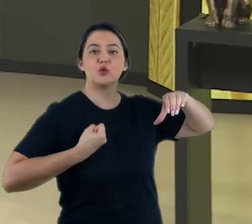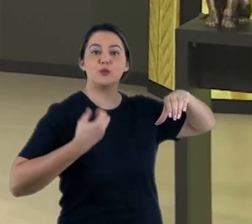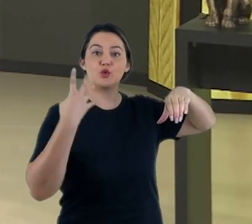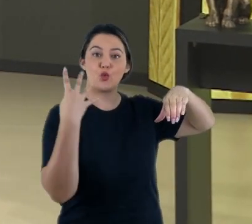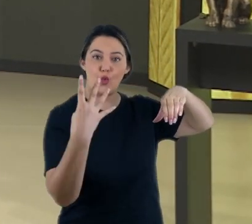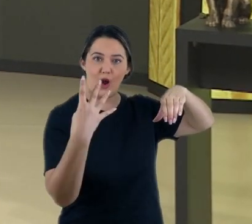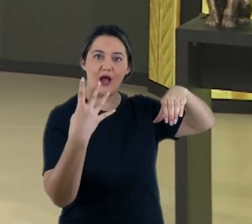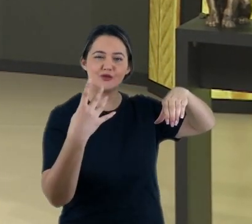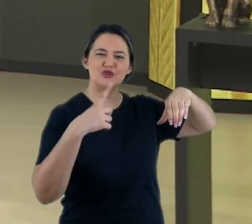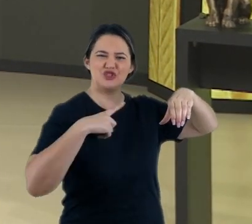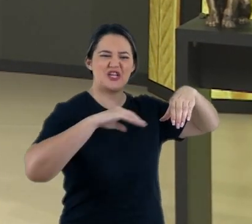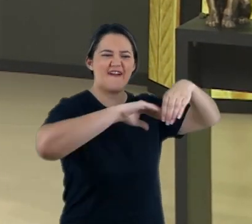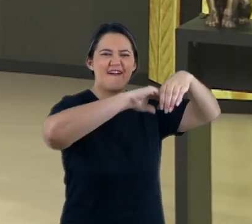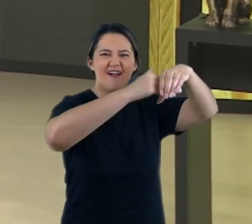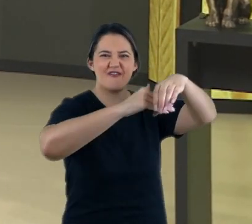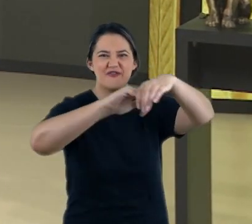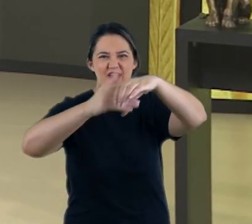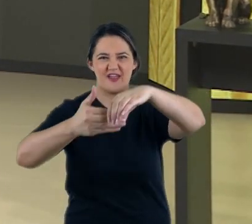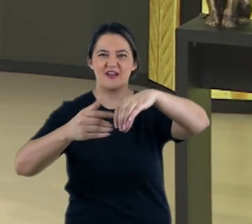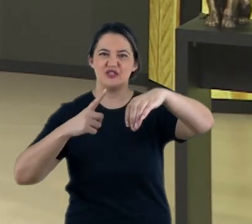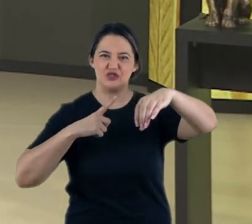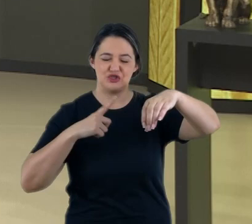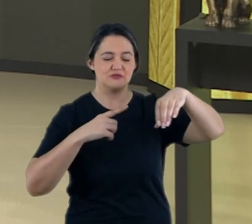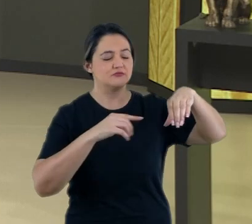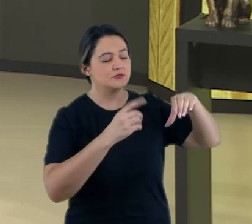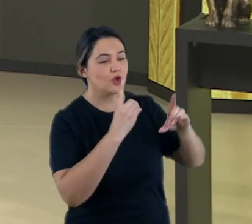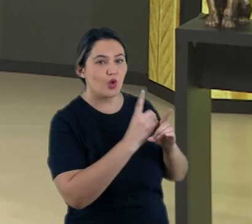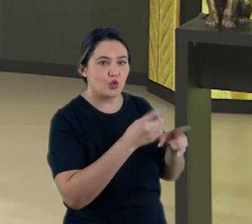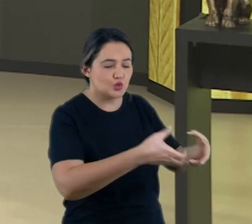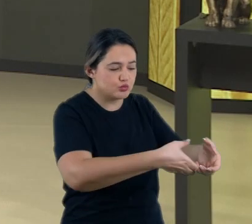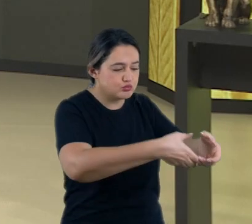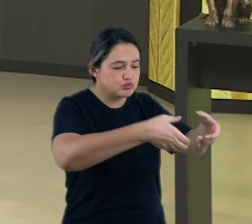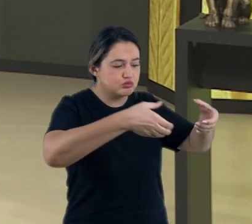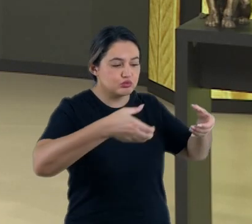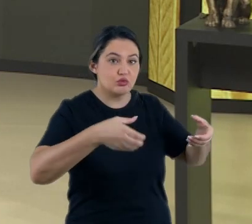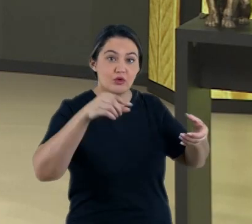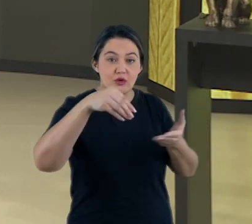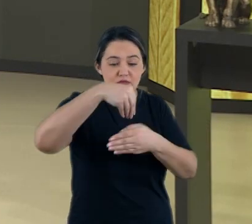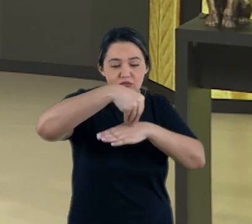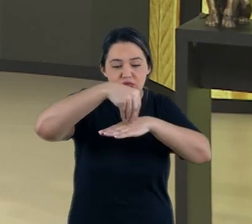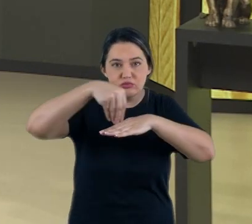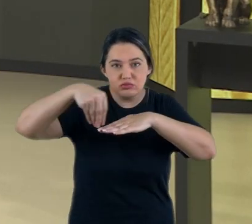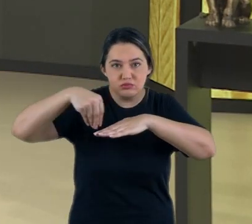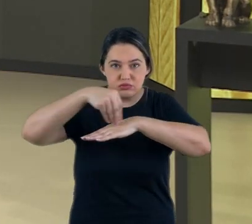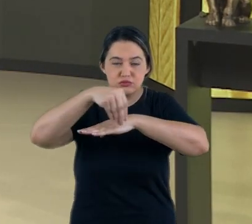das grutas de Qumran. O paleógrafo Émile Pouer datou